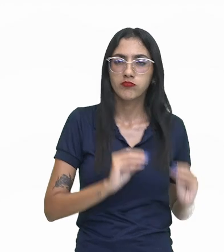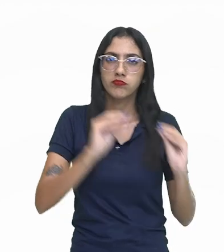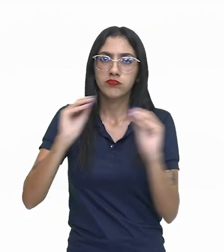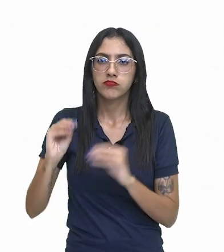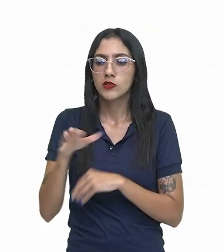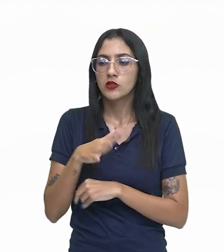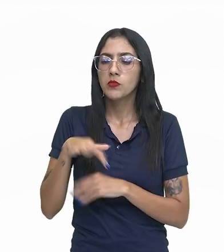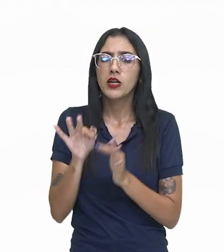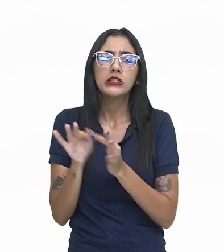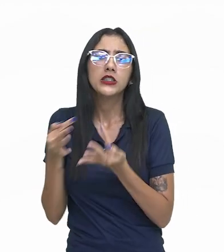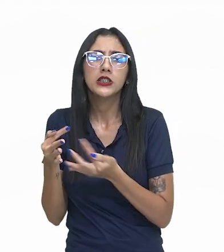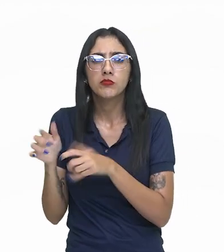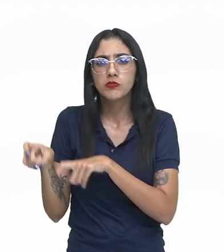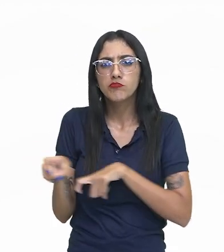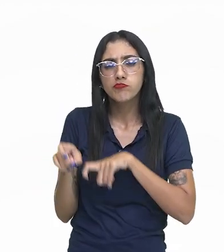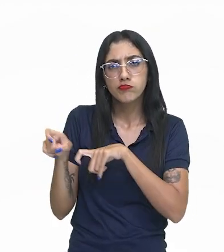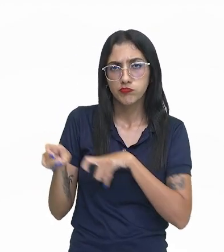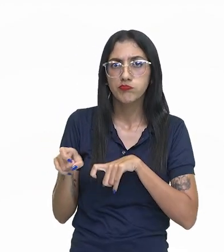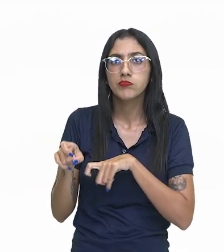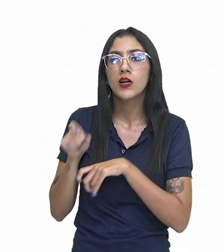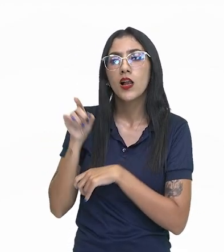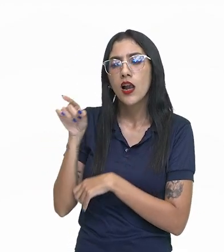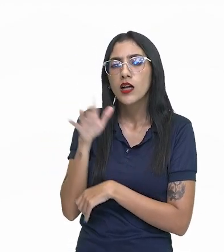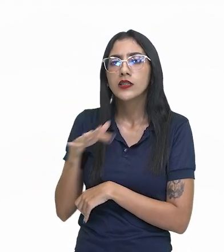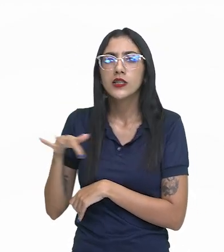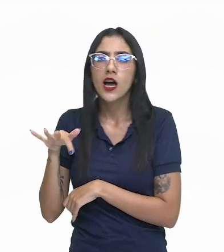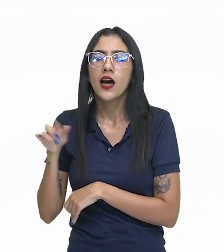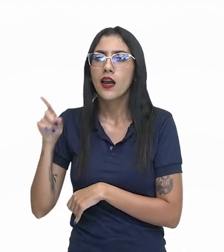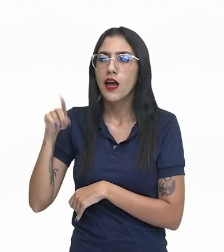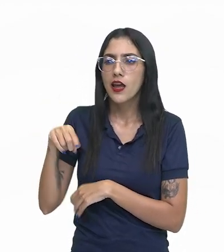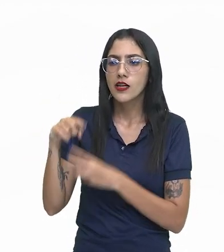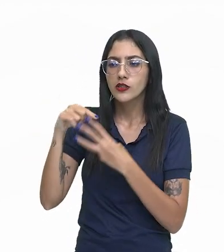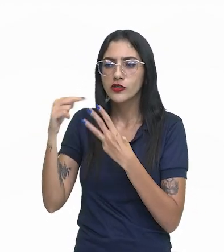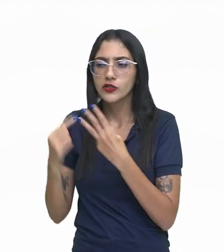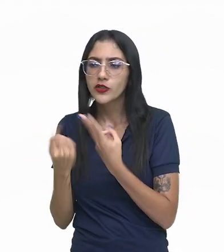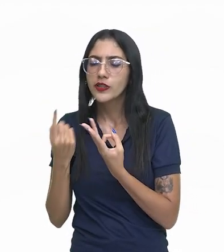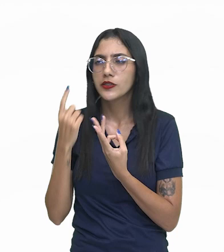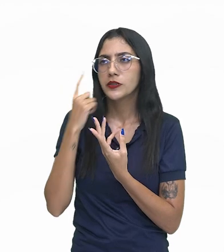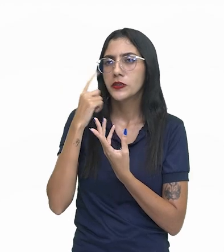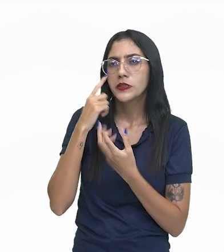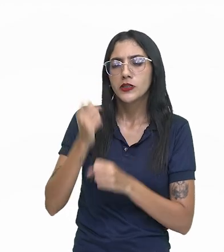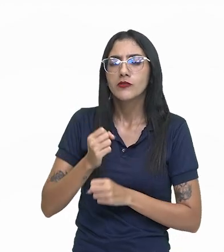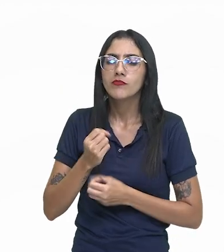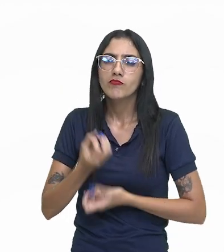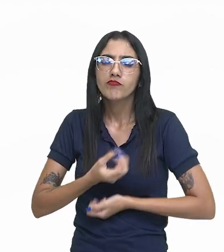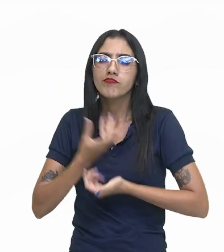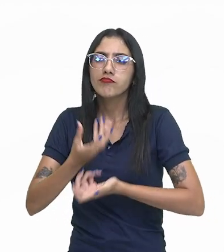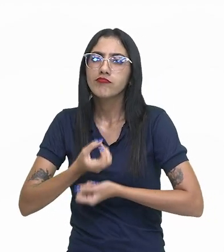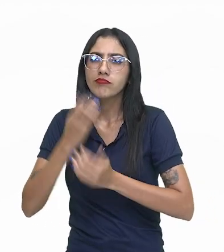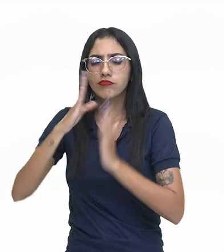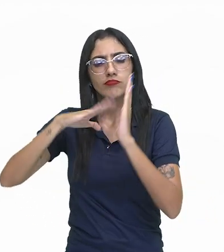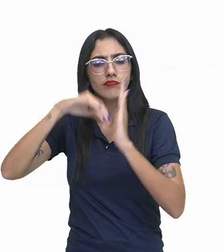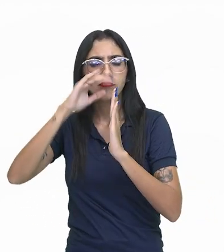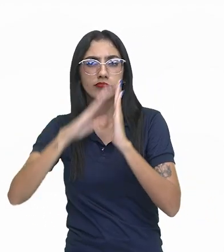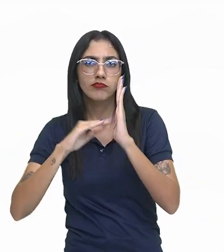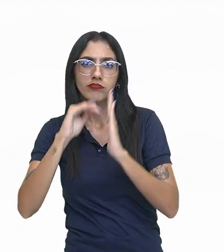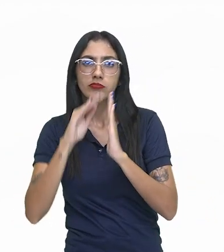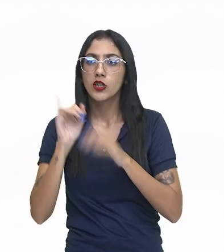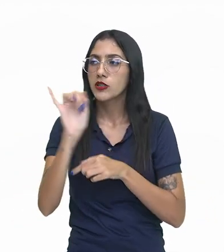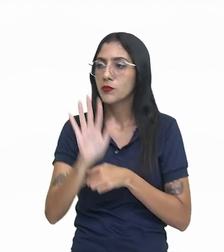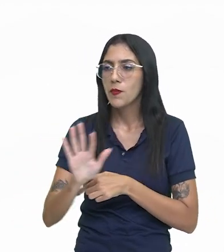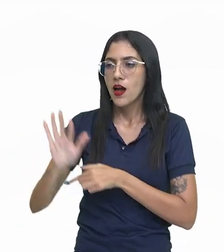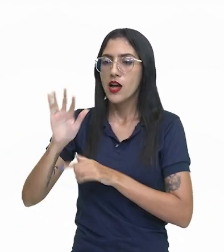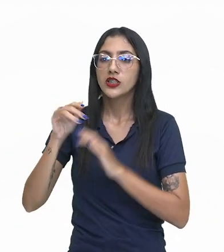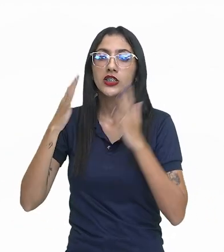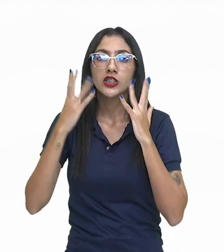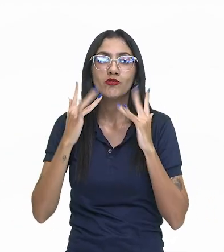rural de Barbizon. Lá, o grupo de pintores se dedica à representação de paisagens e cenas